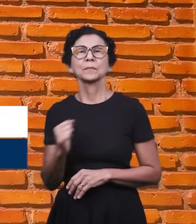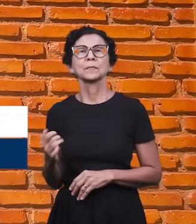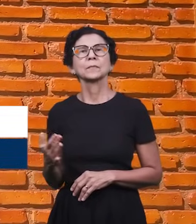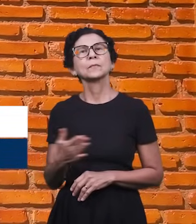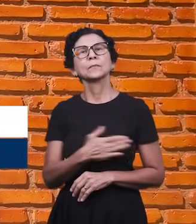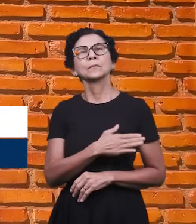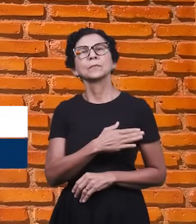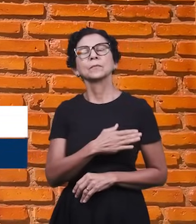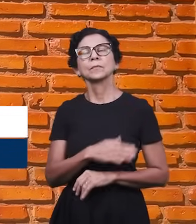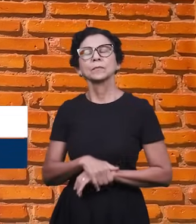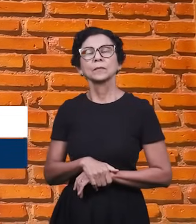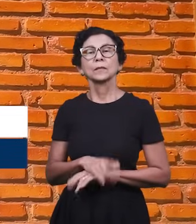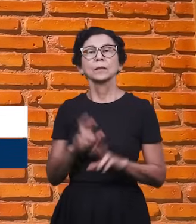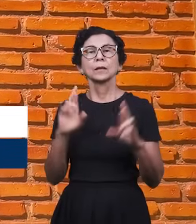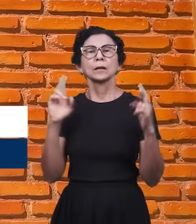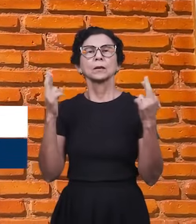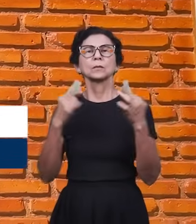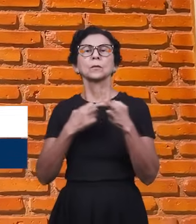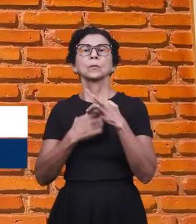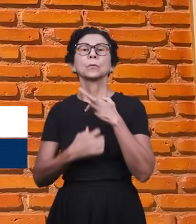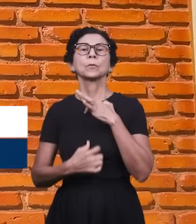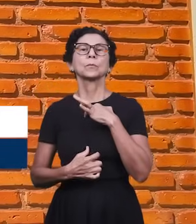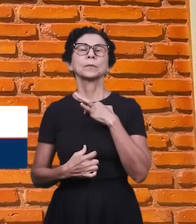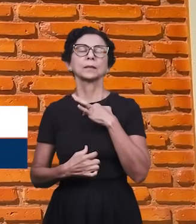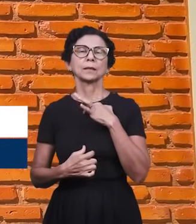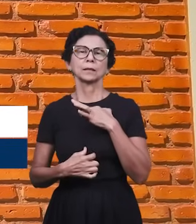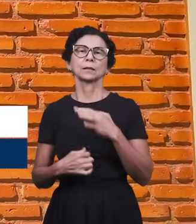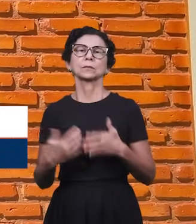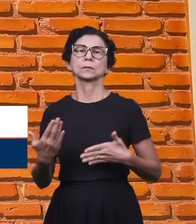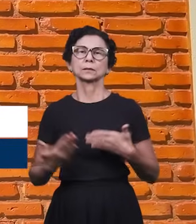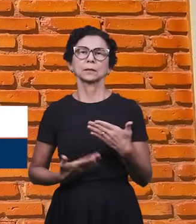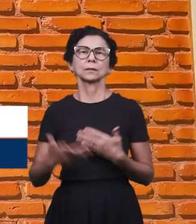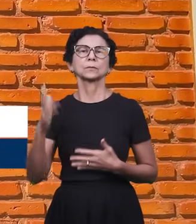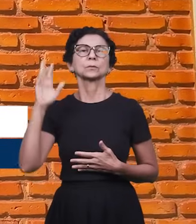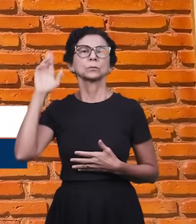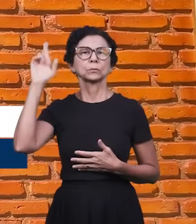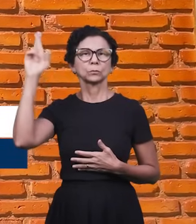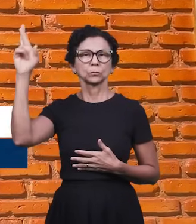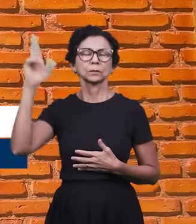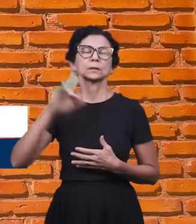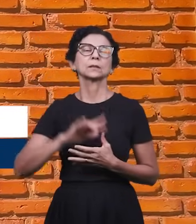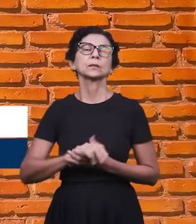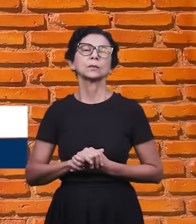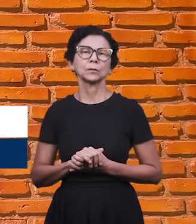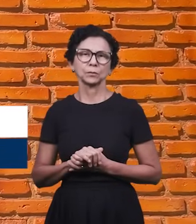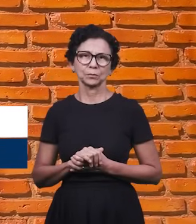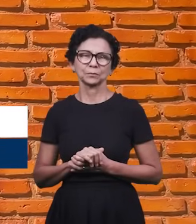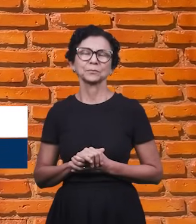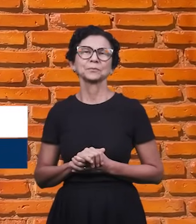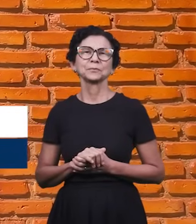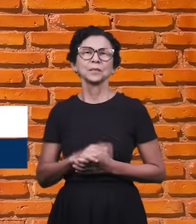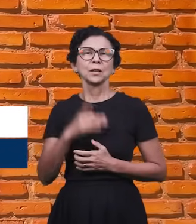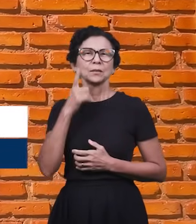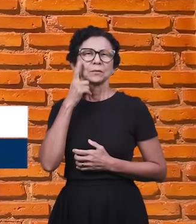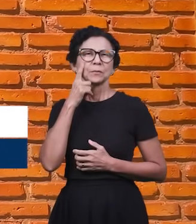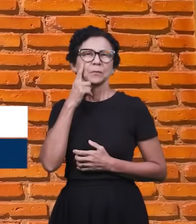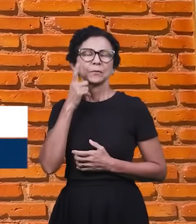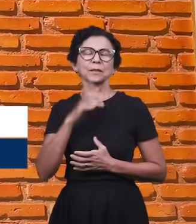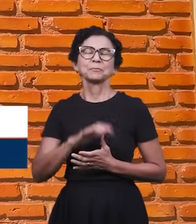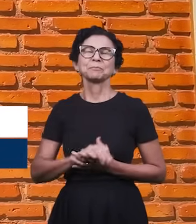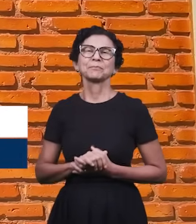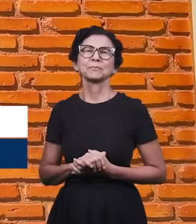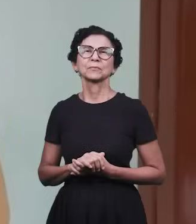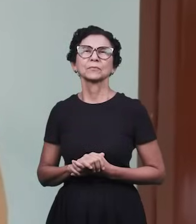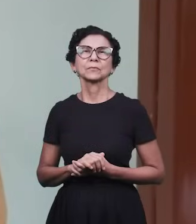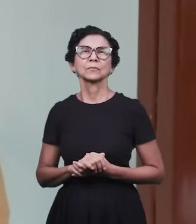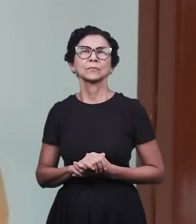de obreiros que teve lá. São servos do Senhor ali se preparando para assistir cada vez melhor as igrejas. O nome do Senhor tem sido glorificado.